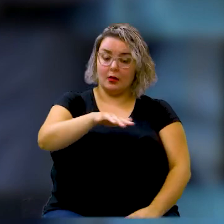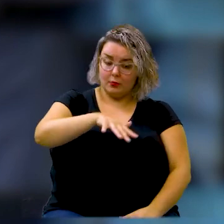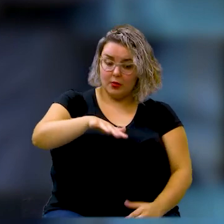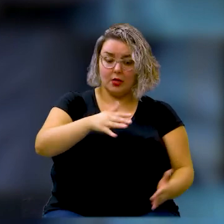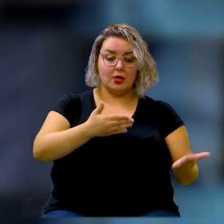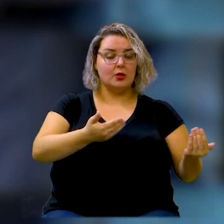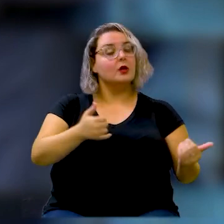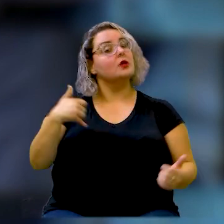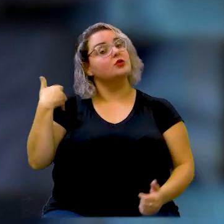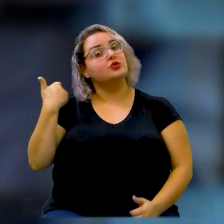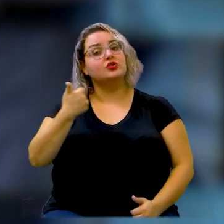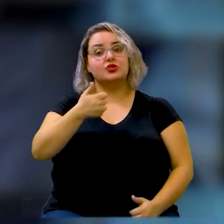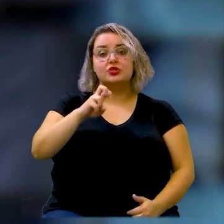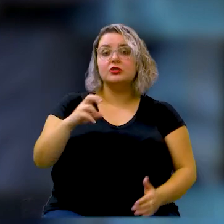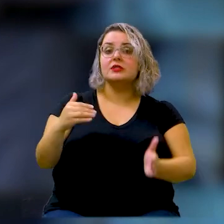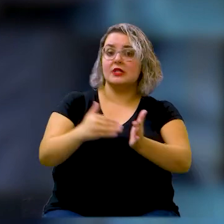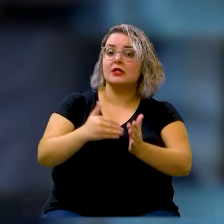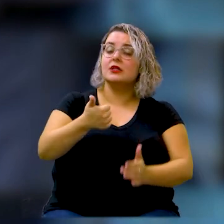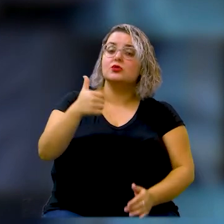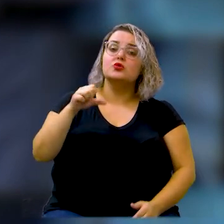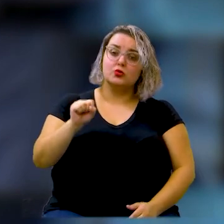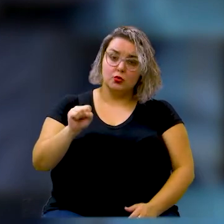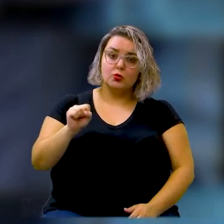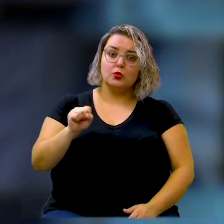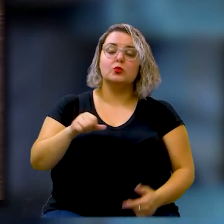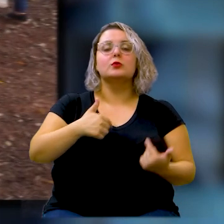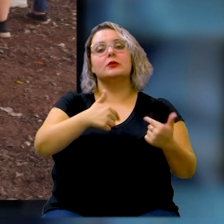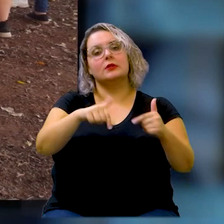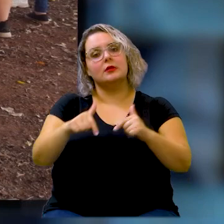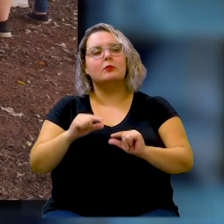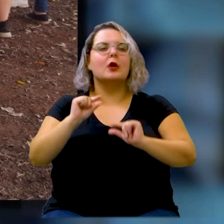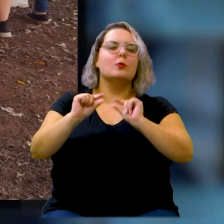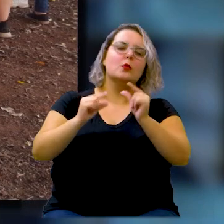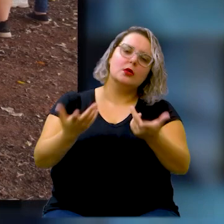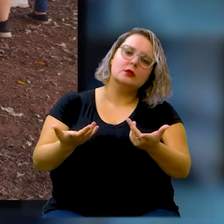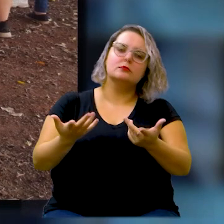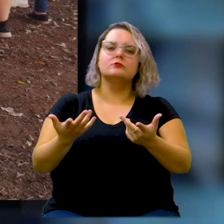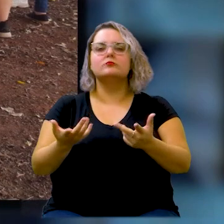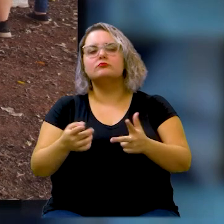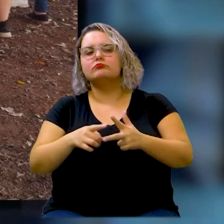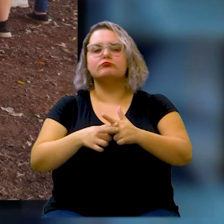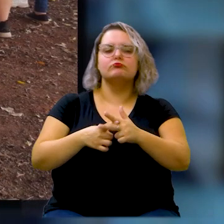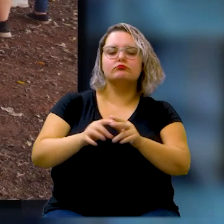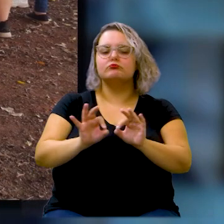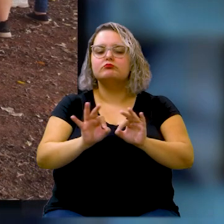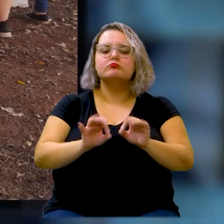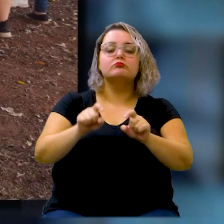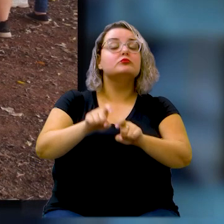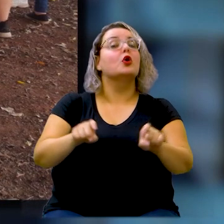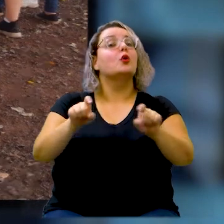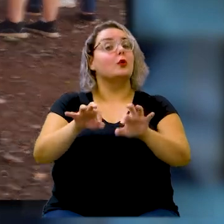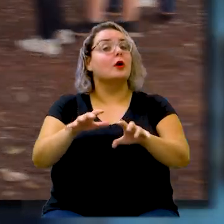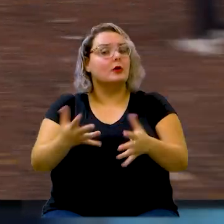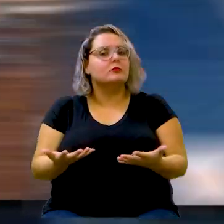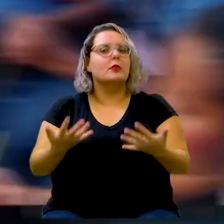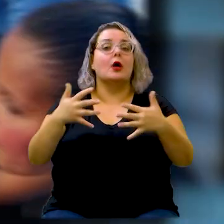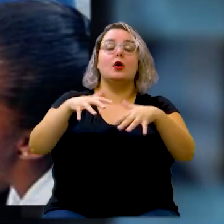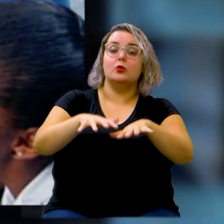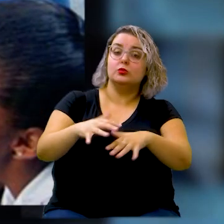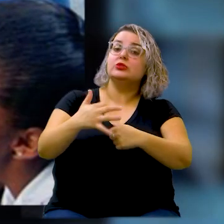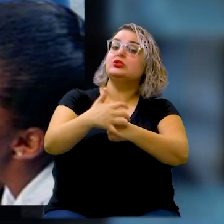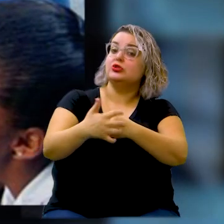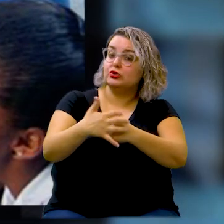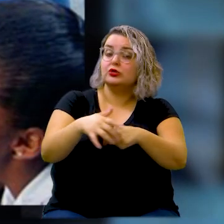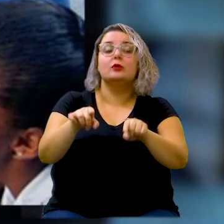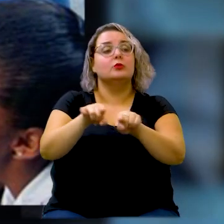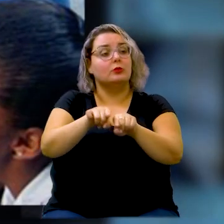de 15 até 18 anos, e trabalha um pouco a questão de manutenção de computadores, né, a inclusão digital